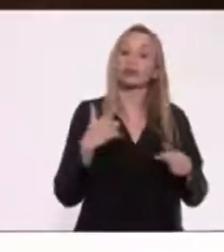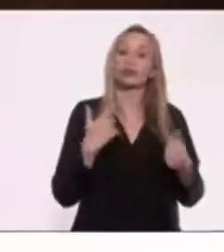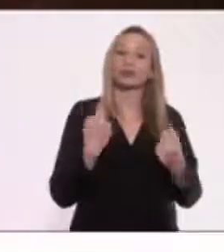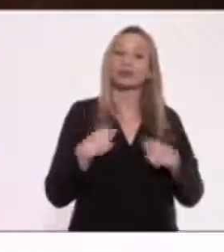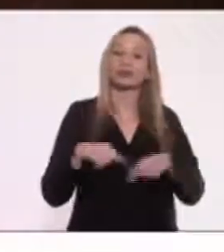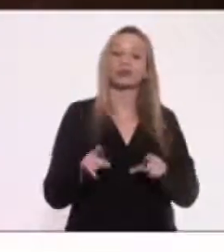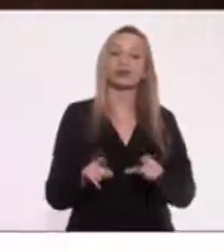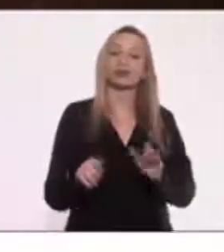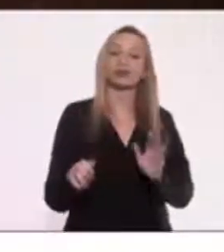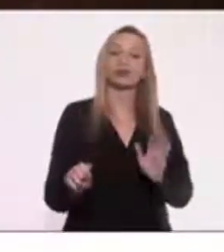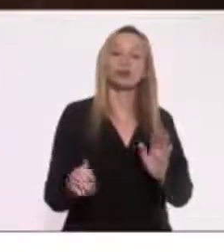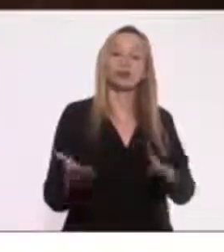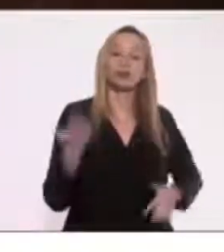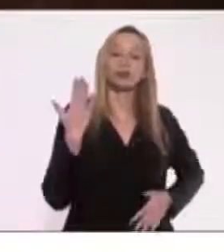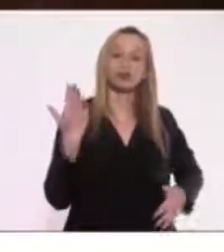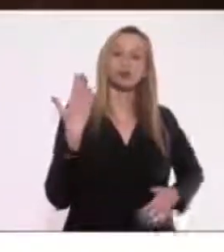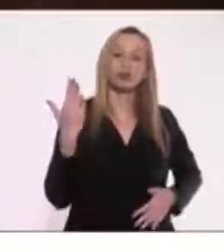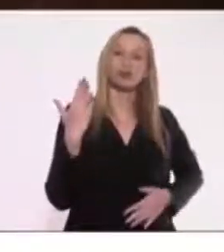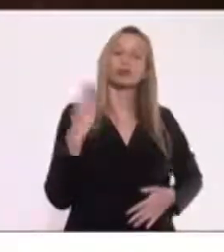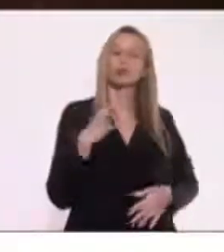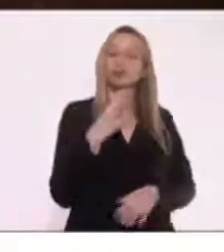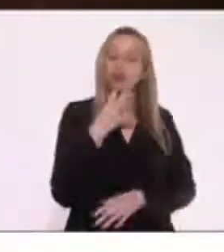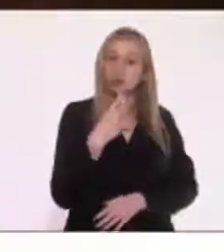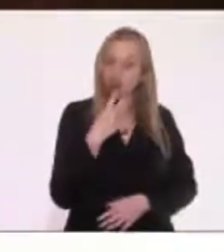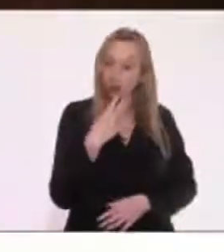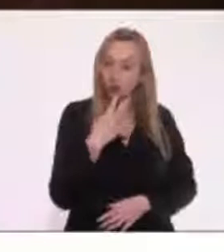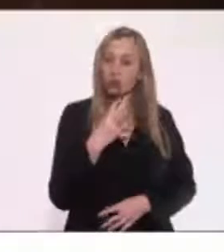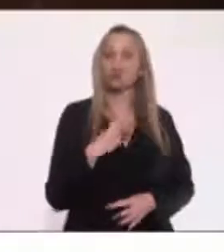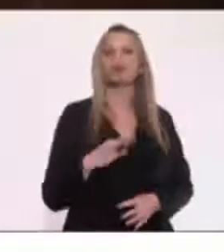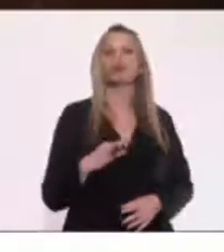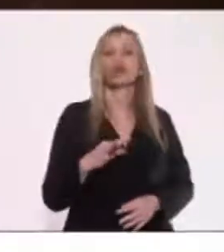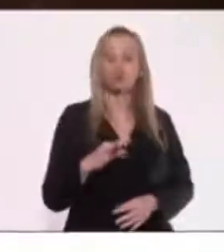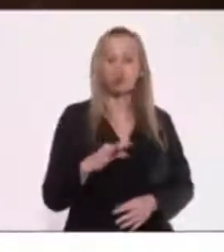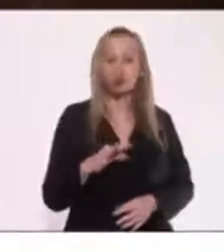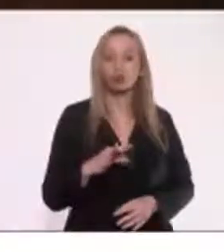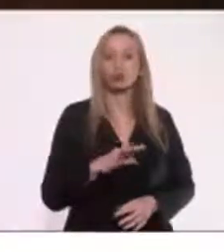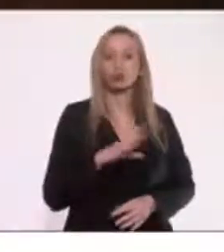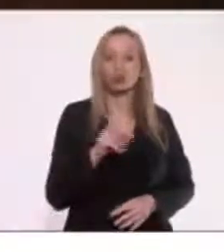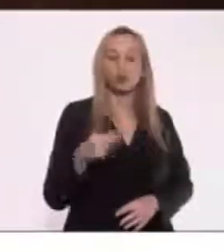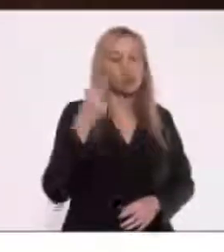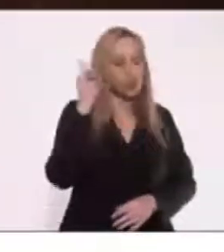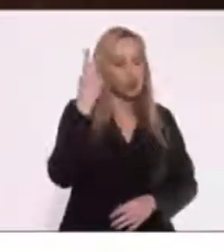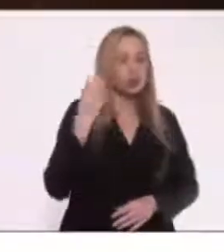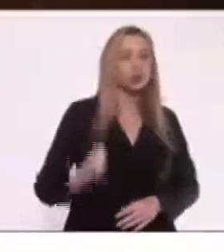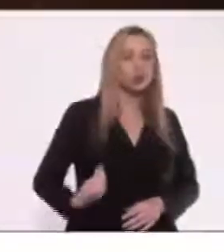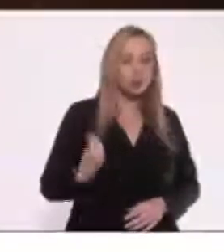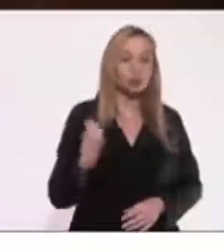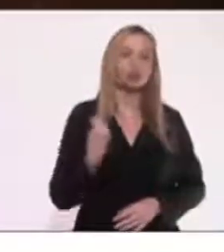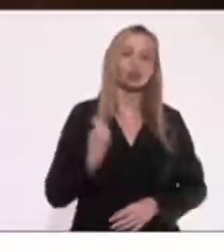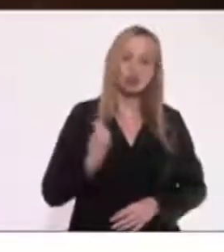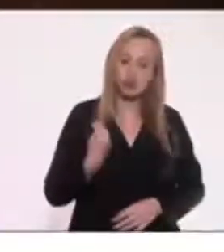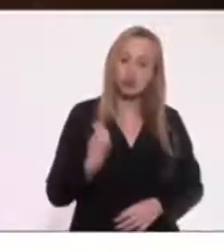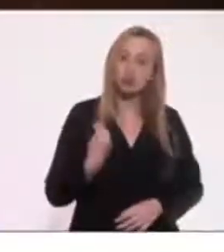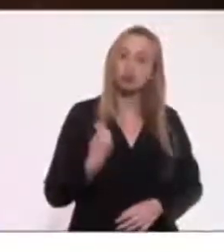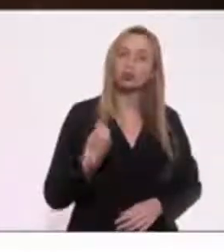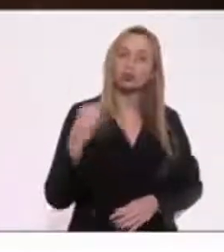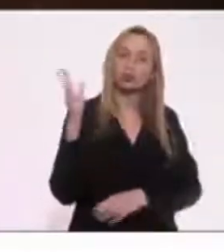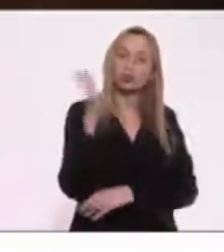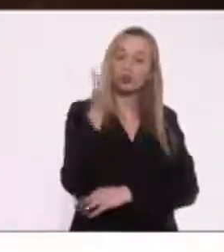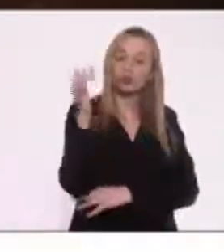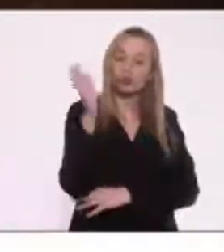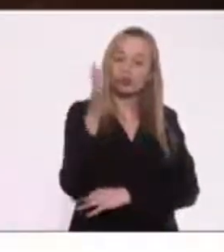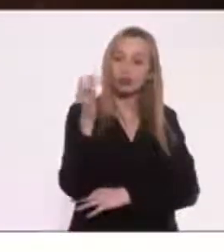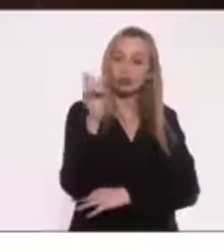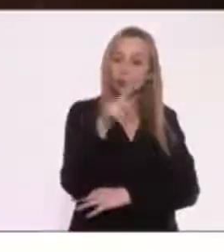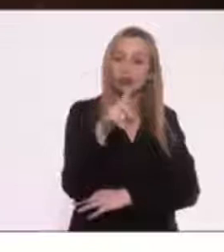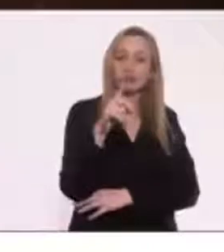criminalidade. Então reconhece, diante de todo o histórico de vida, mas sobretudo numa bandeira tão importante, tão cara para o Rio de Janeiro, que é a segurança,